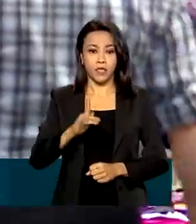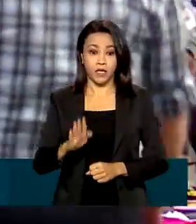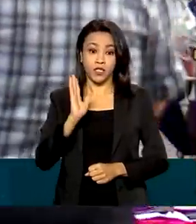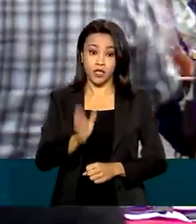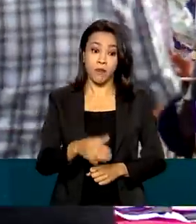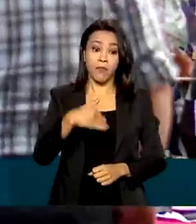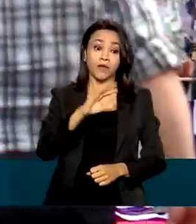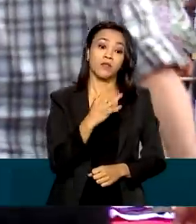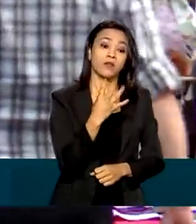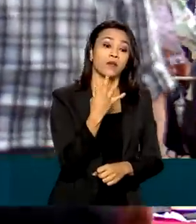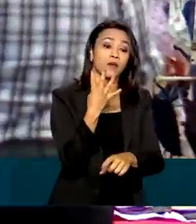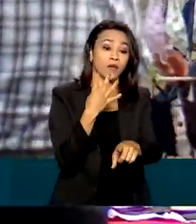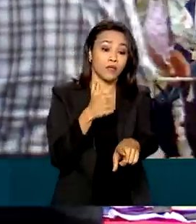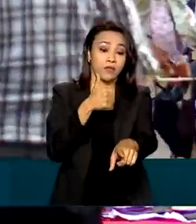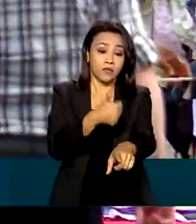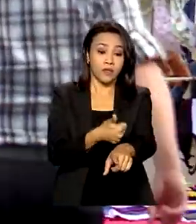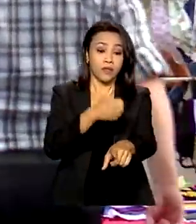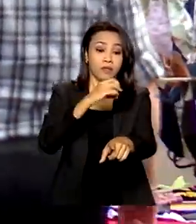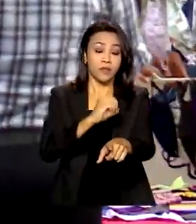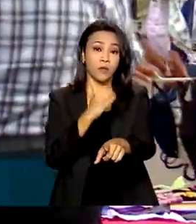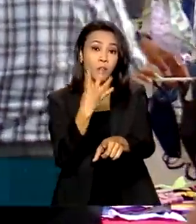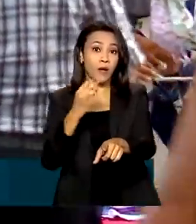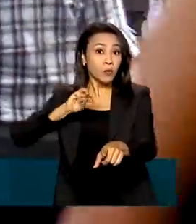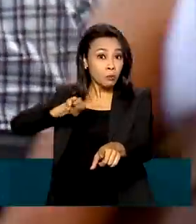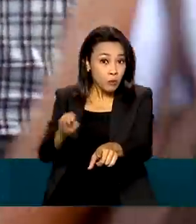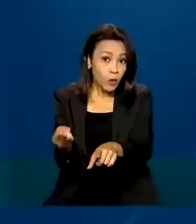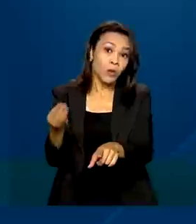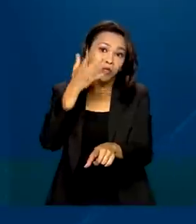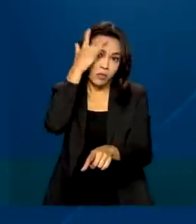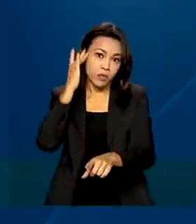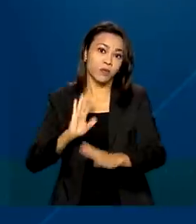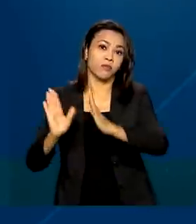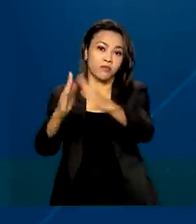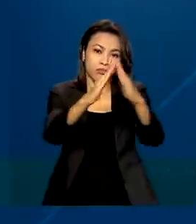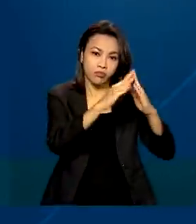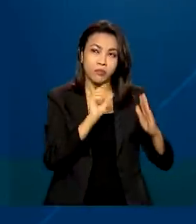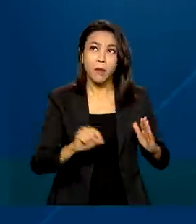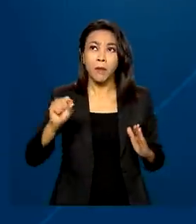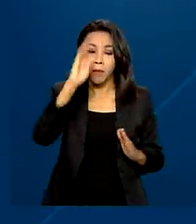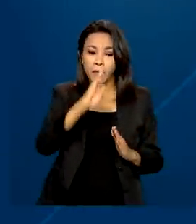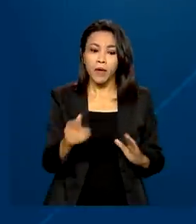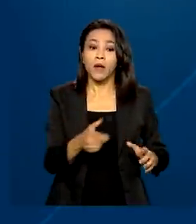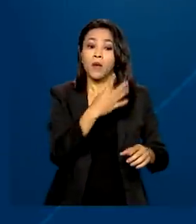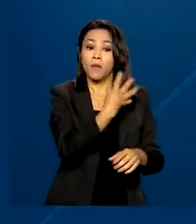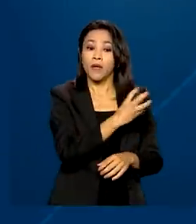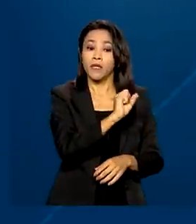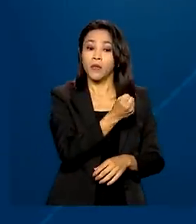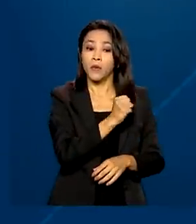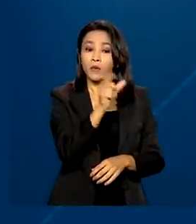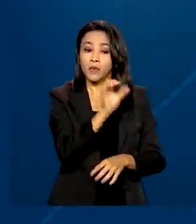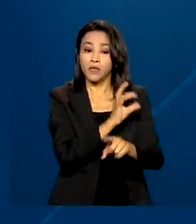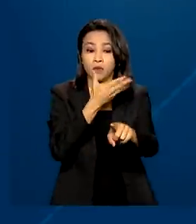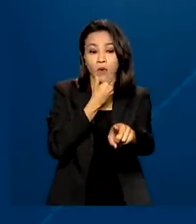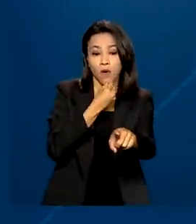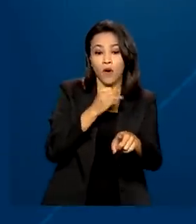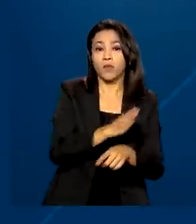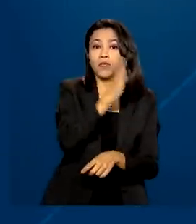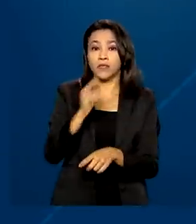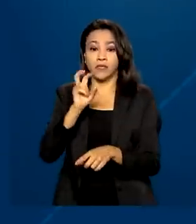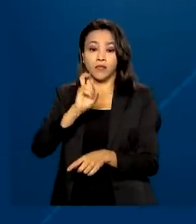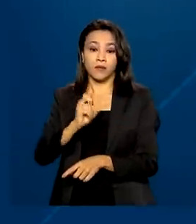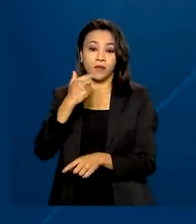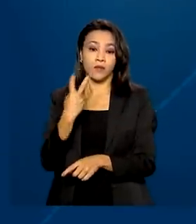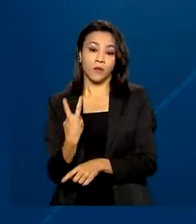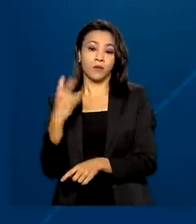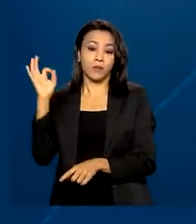36 milhões e 500 mil domicílios em todo o país. 48% são homens e 52% mulheres.